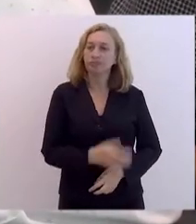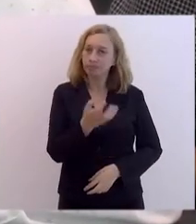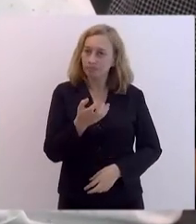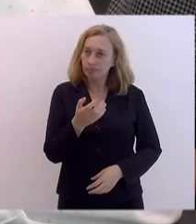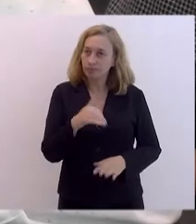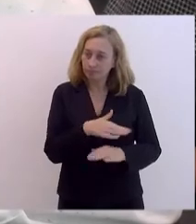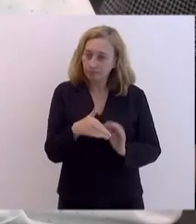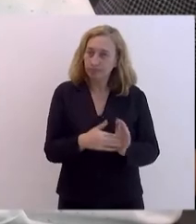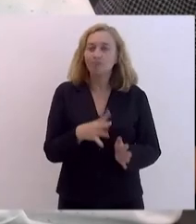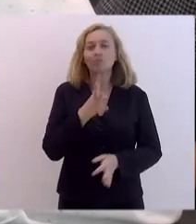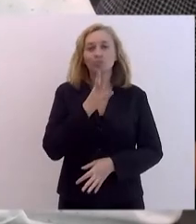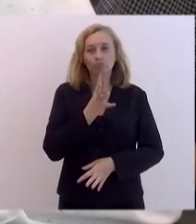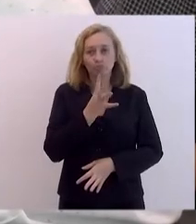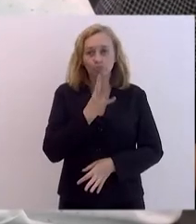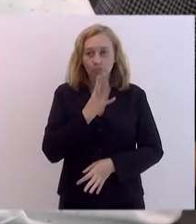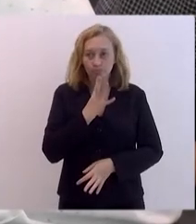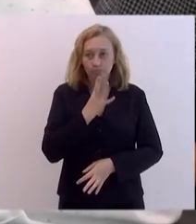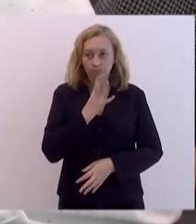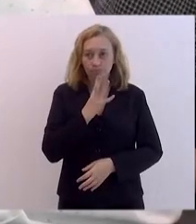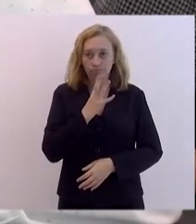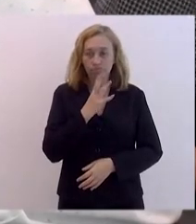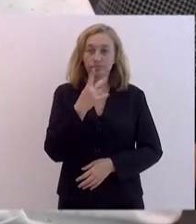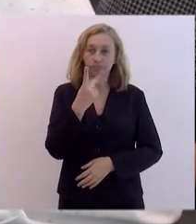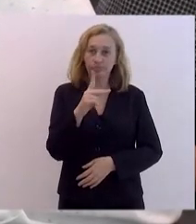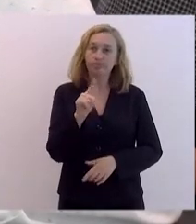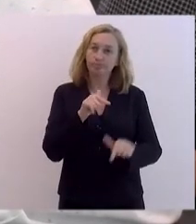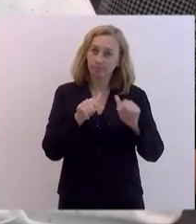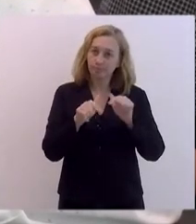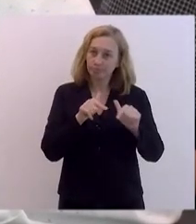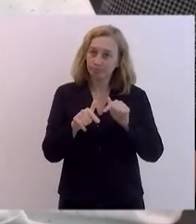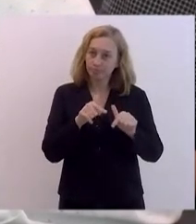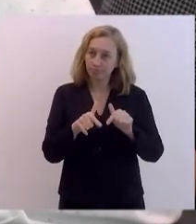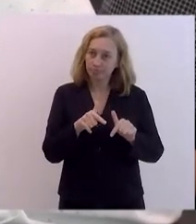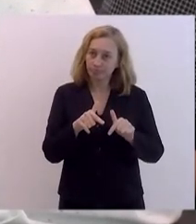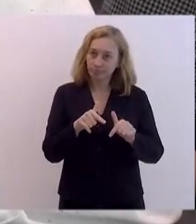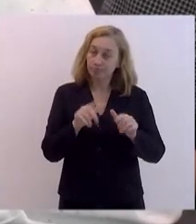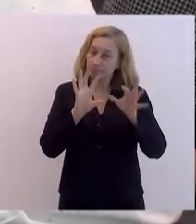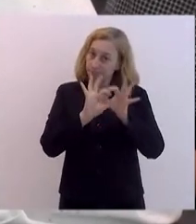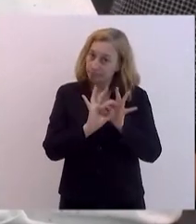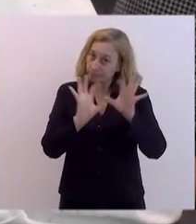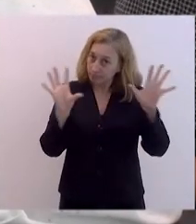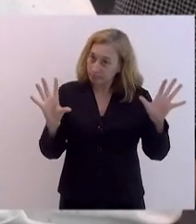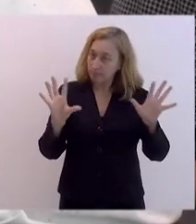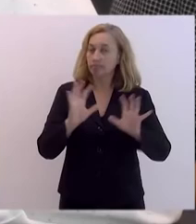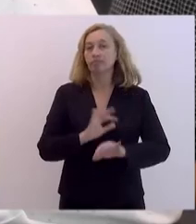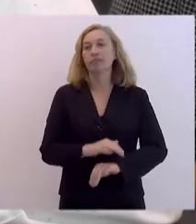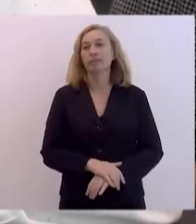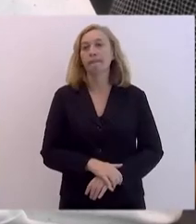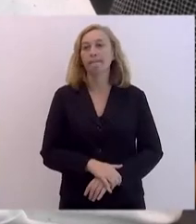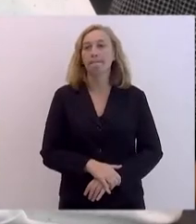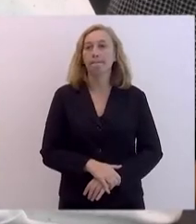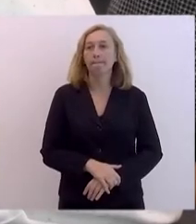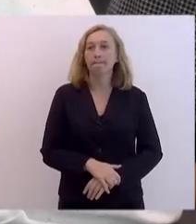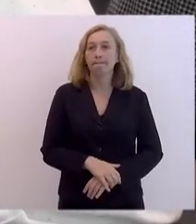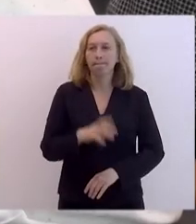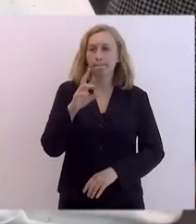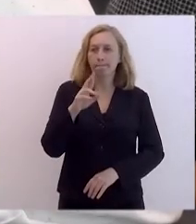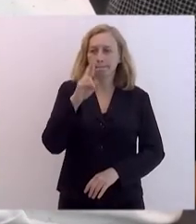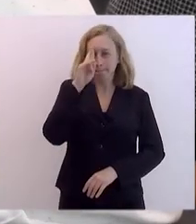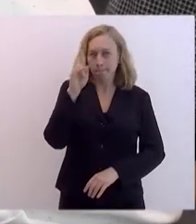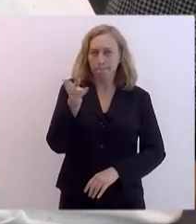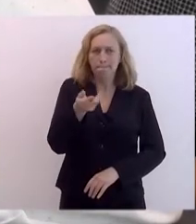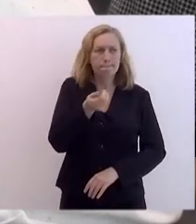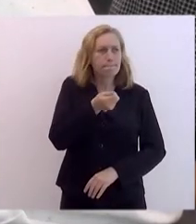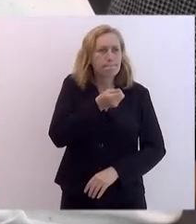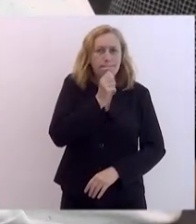todos, reconhecer o seu empenho, o espírito democrático. Né? Vossa Excelência em nenhum momento